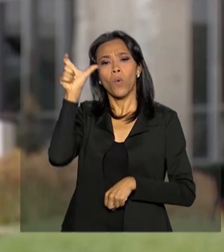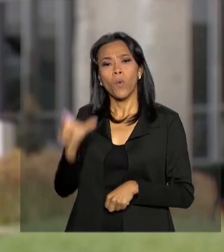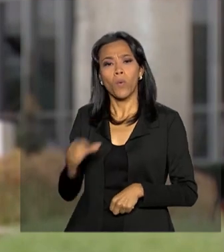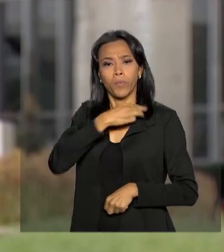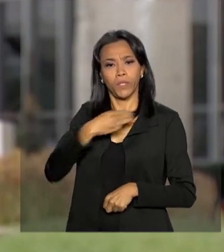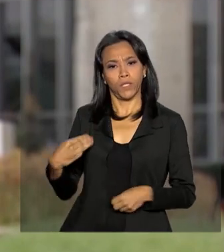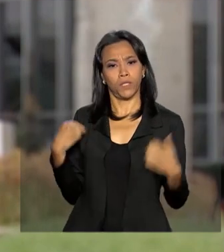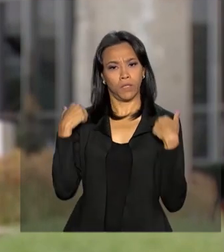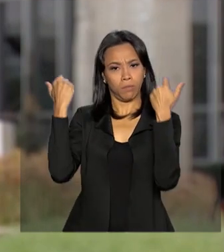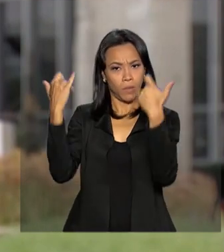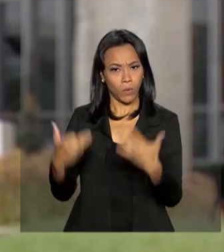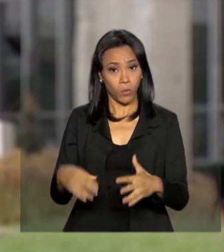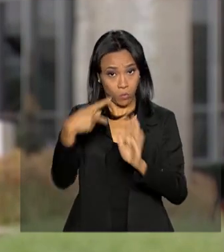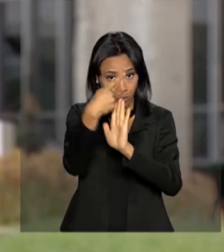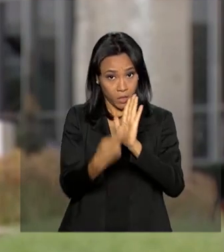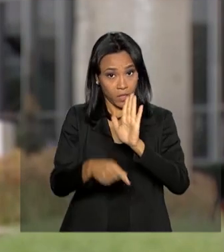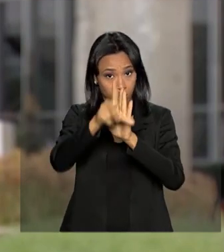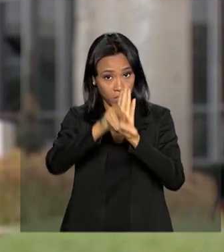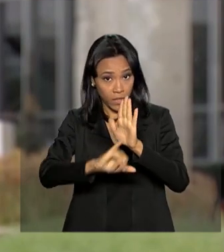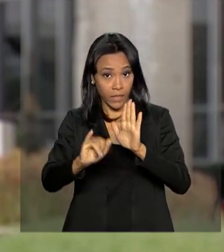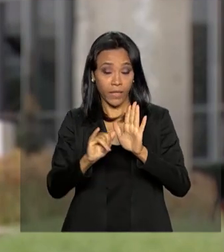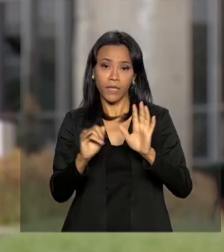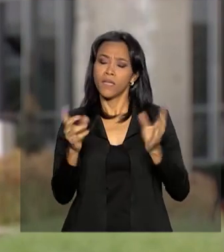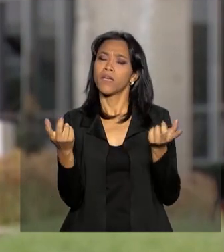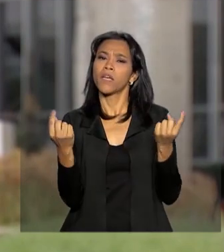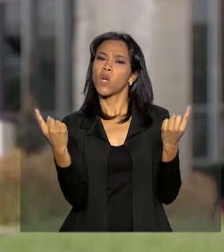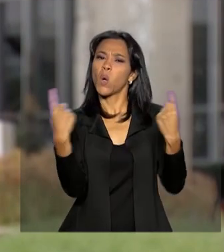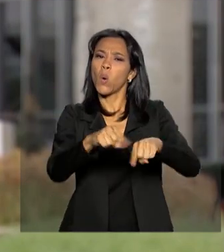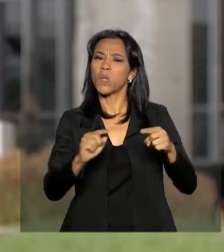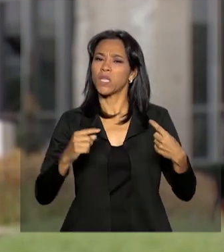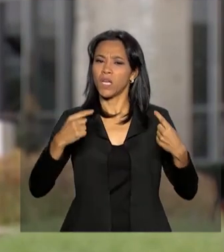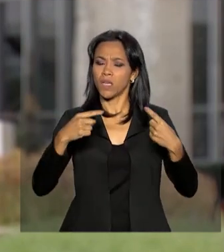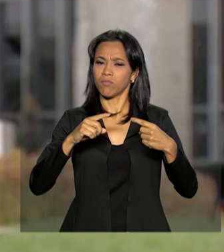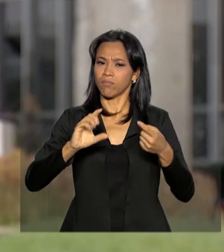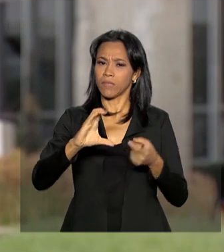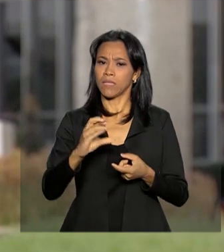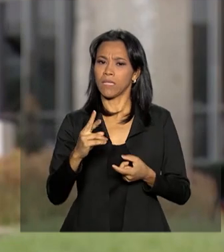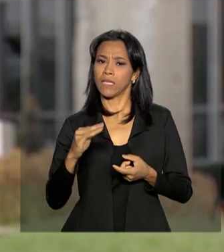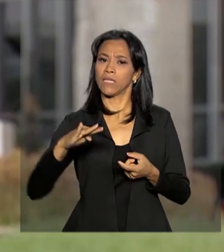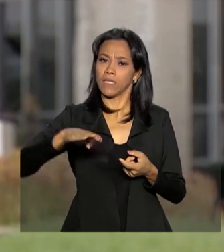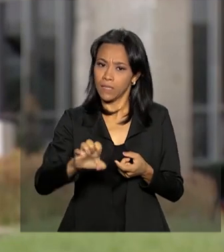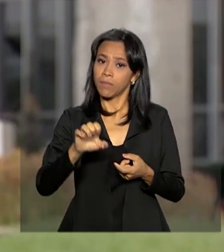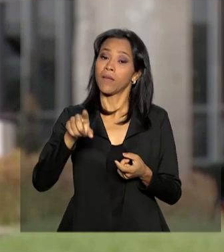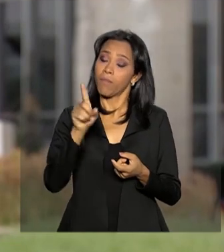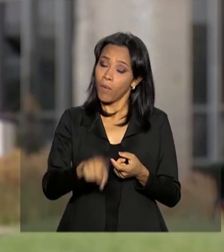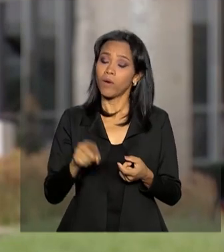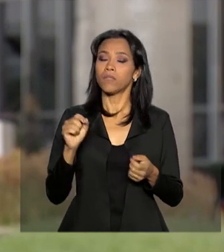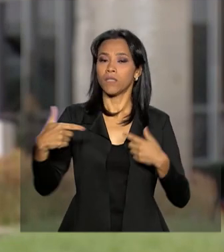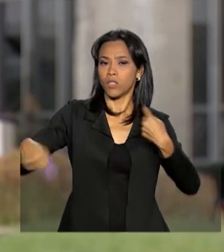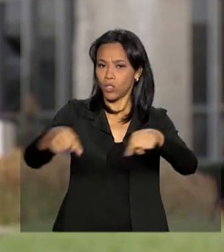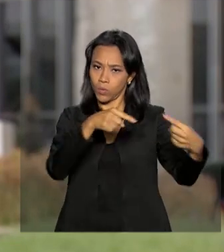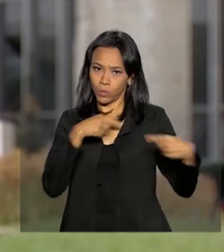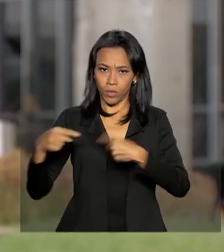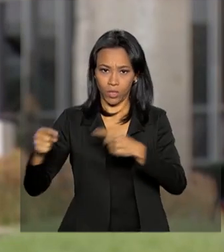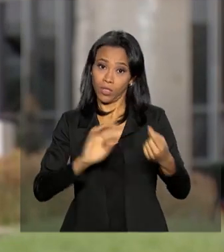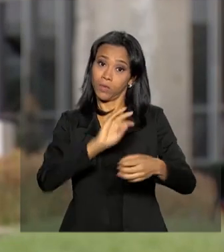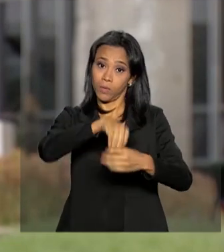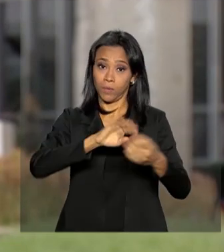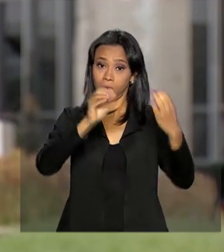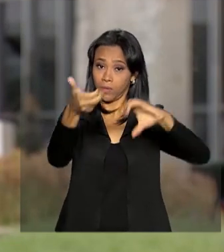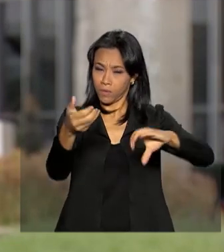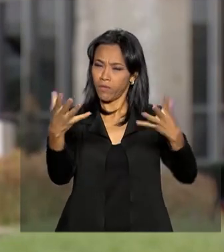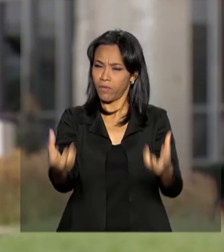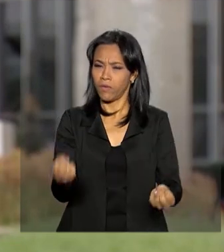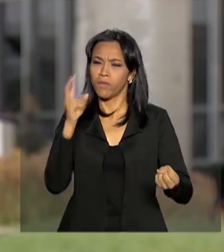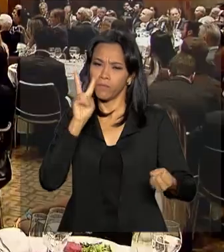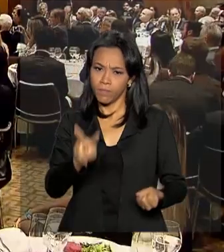lei anticrime e a proposta de reforma da Previdência podem ser tratados em paralelo no Congresso Nacional. Vamos ver na